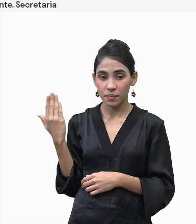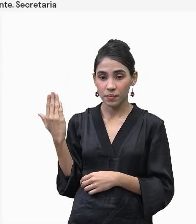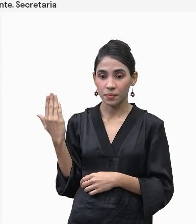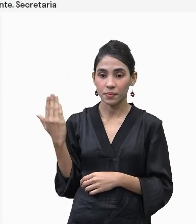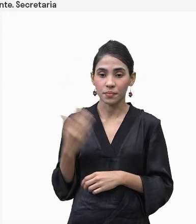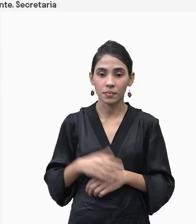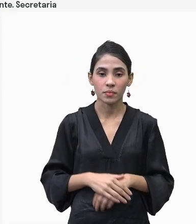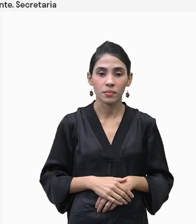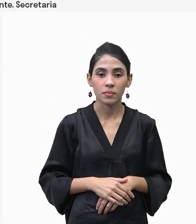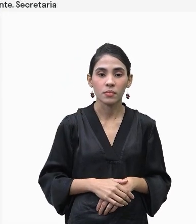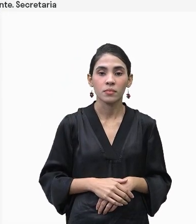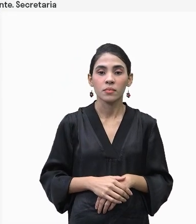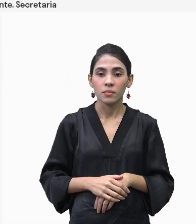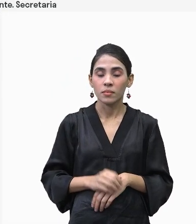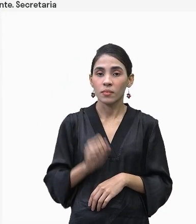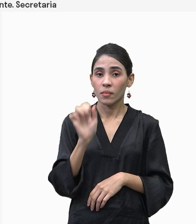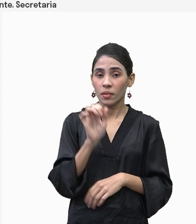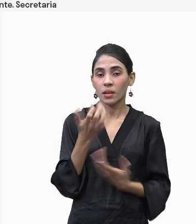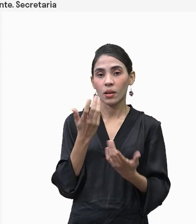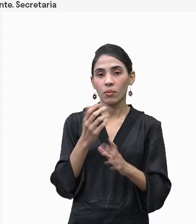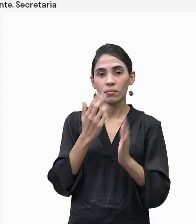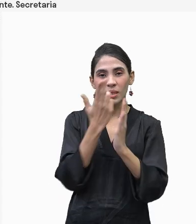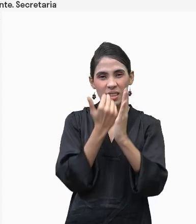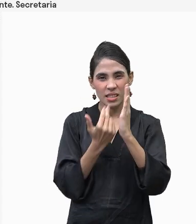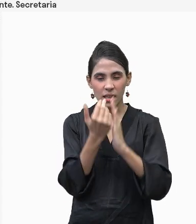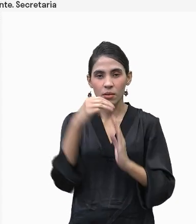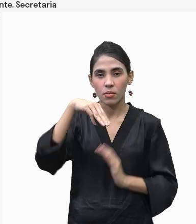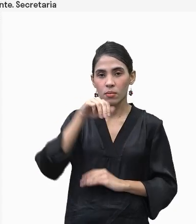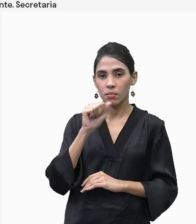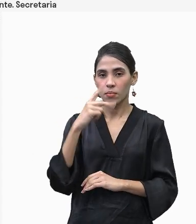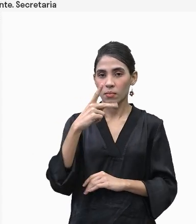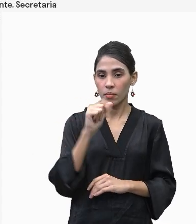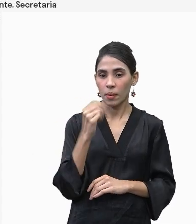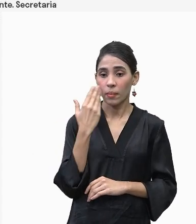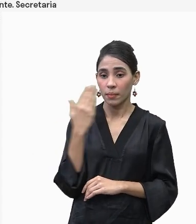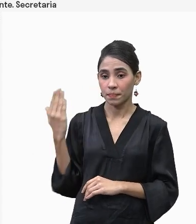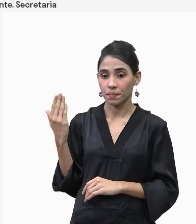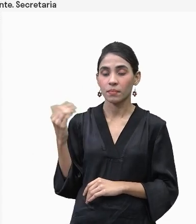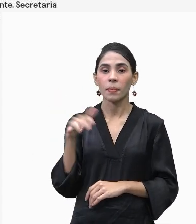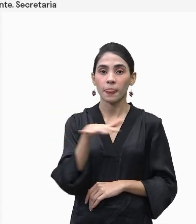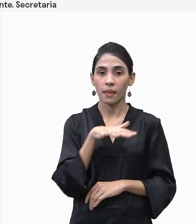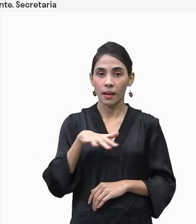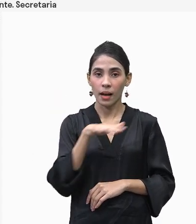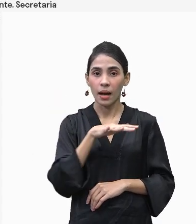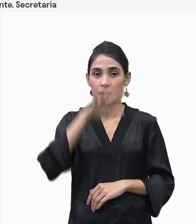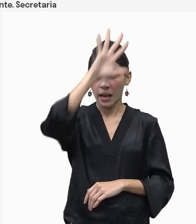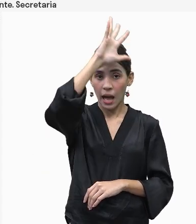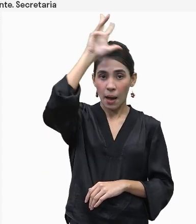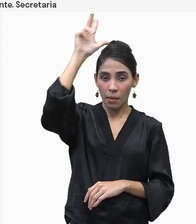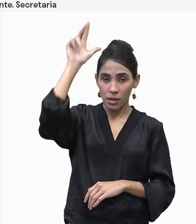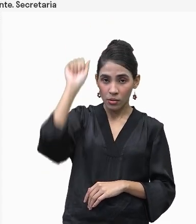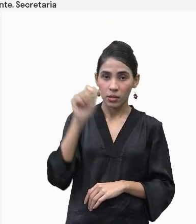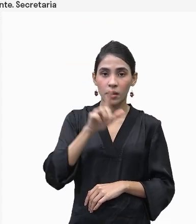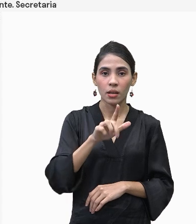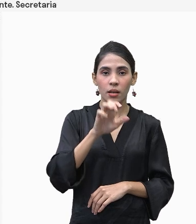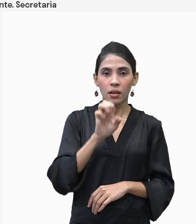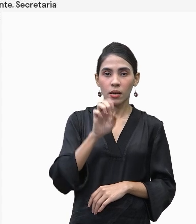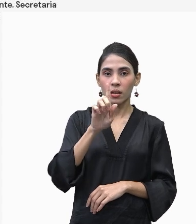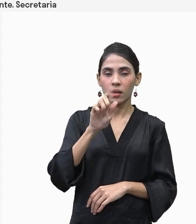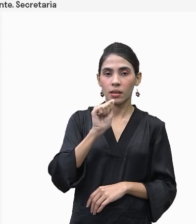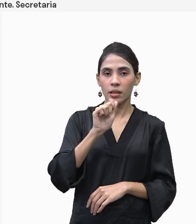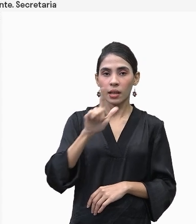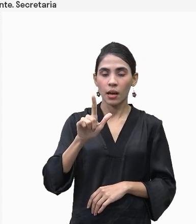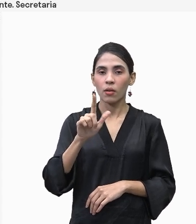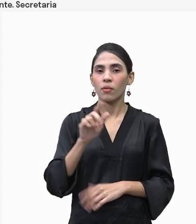aqui esse mapa imenso que considera a área da Amazônia Legal, que engloba aí